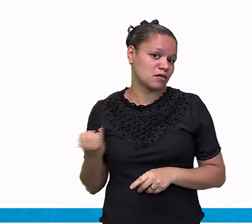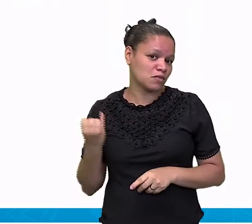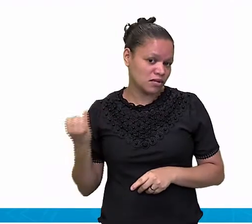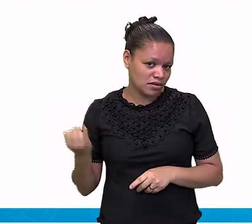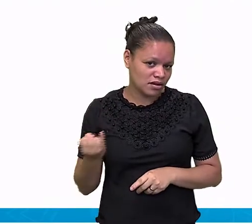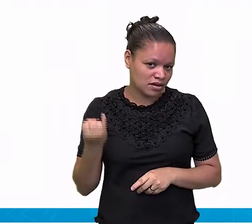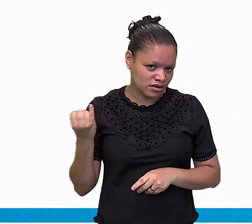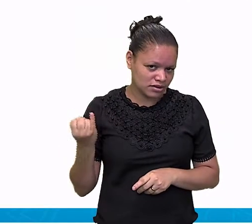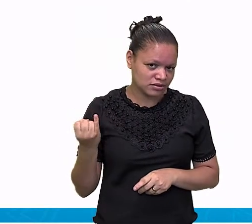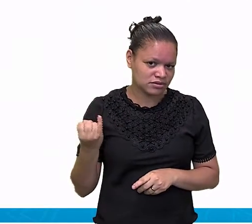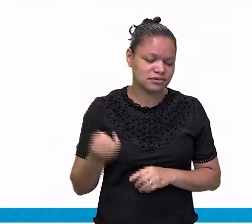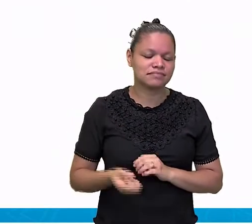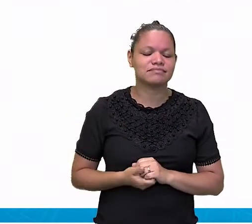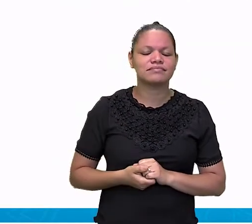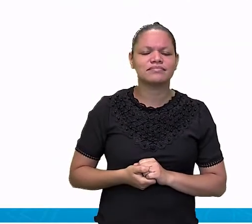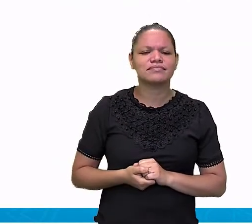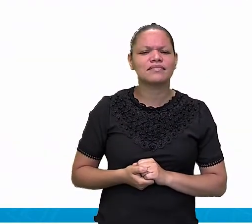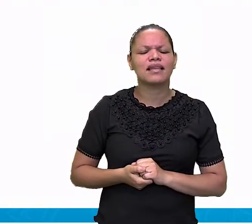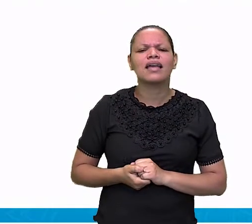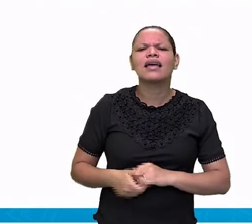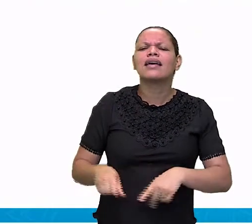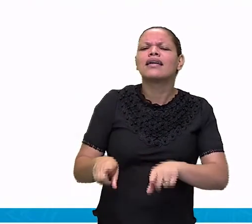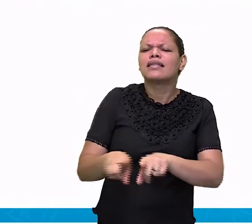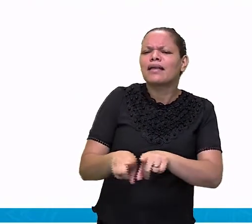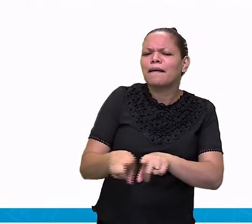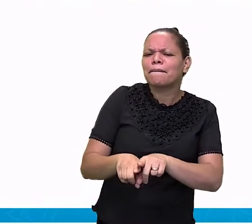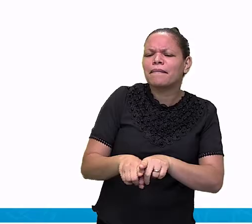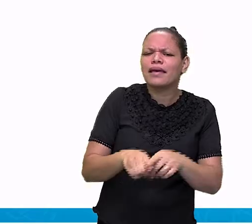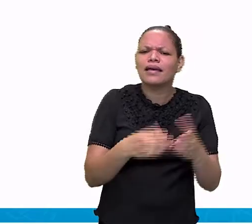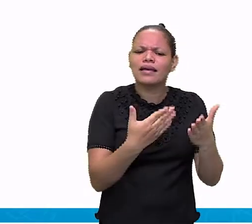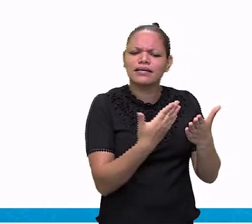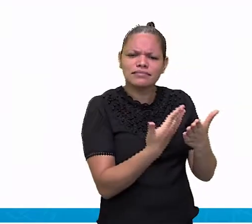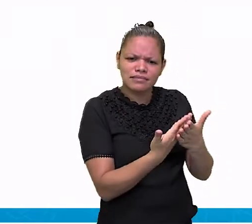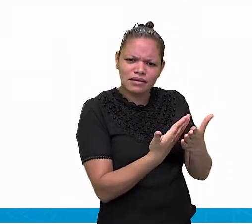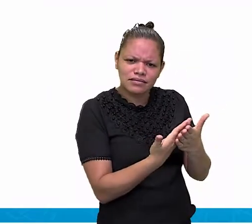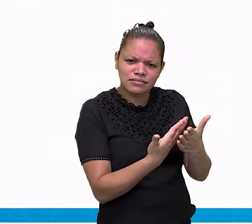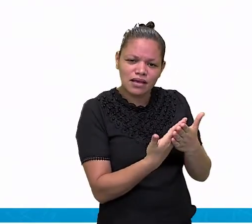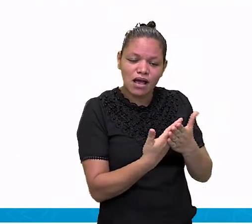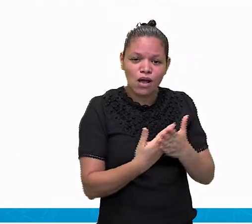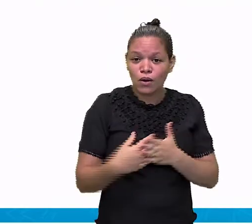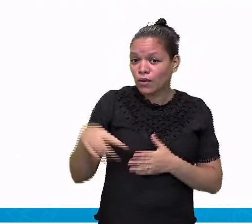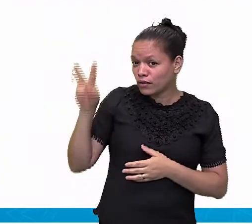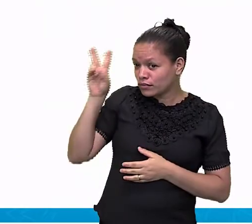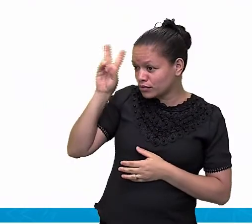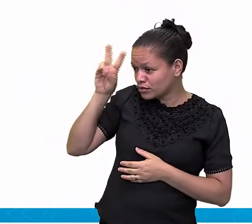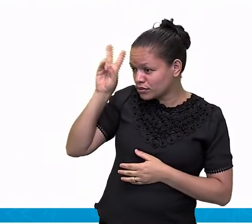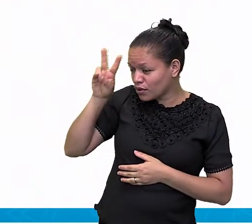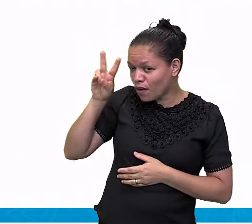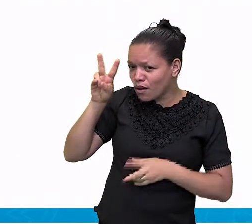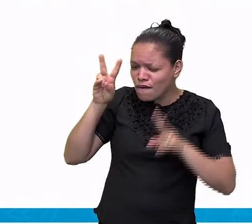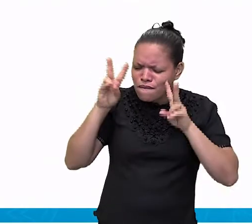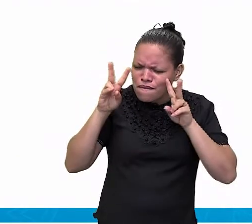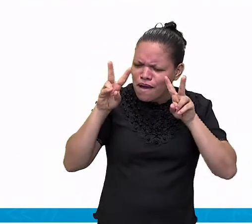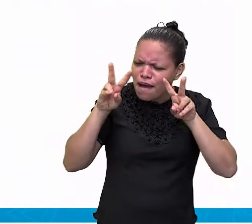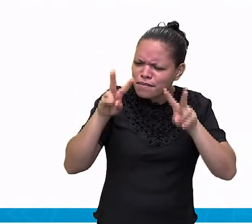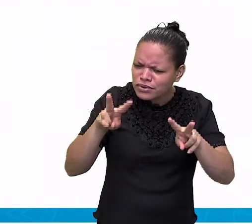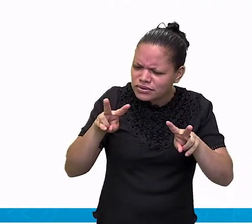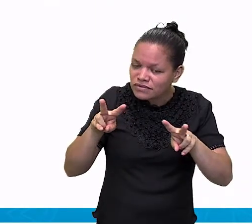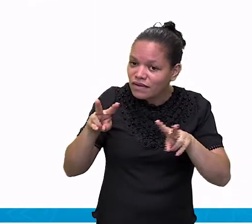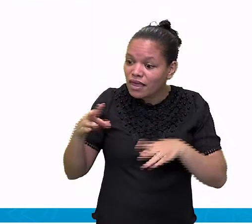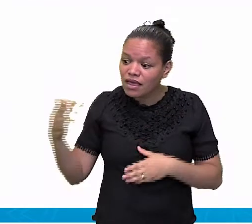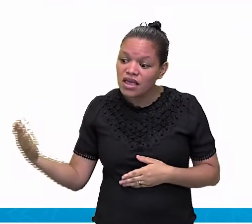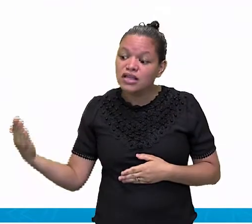Posteriormente, nas aulas de história, iremos ver também a chegada dos africanos, que tornaram escravos aqui nas nossas